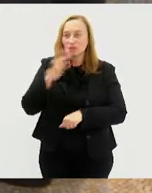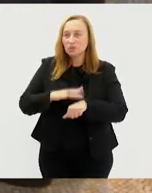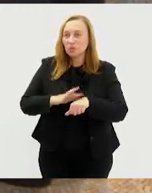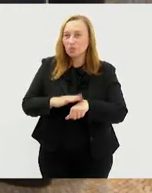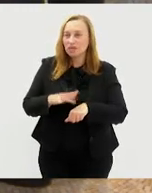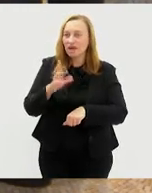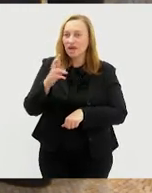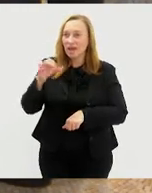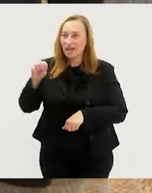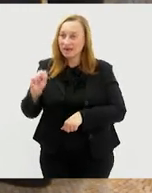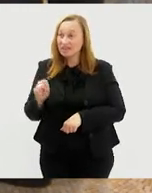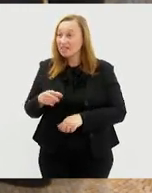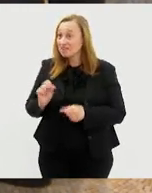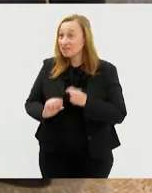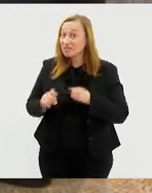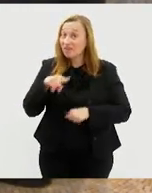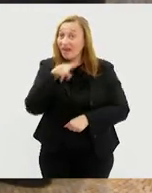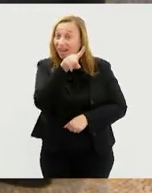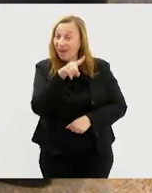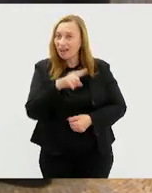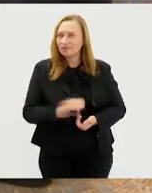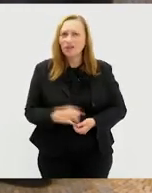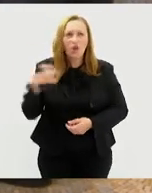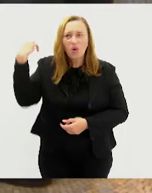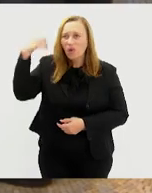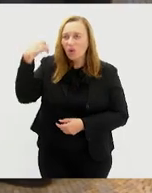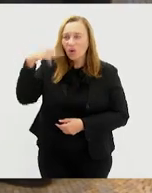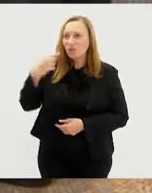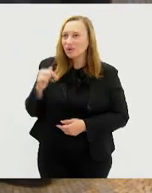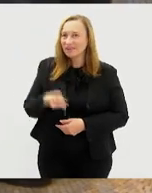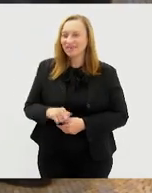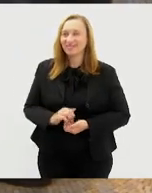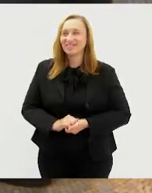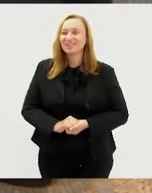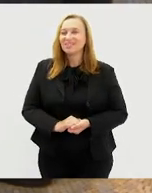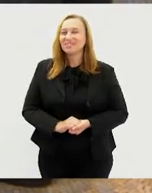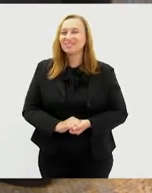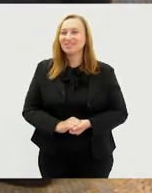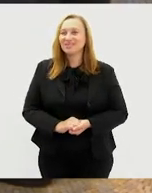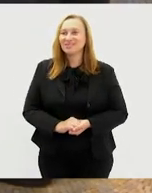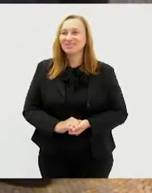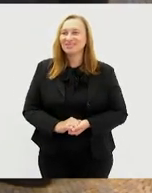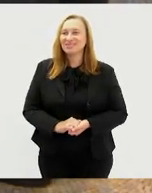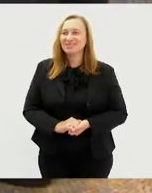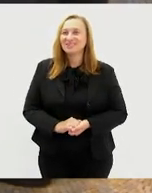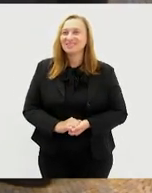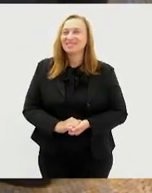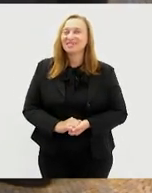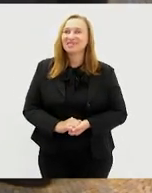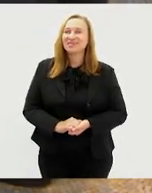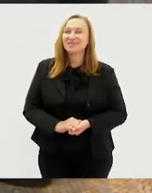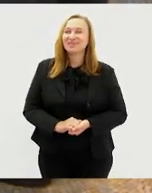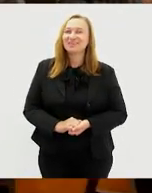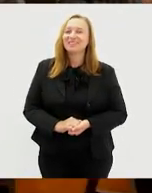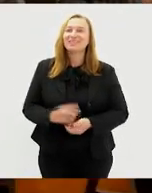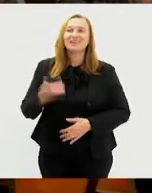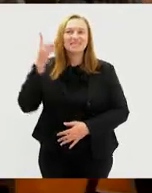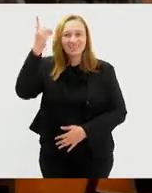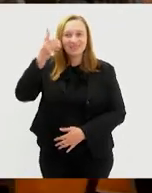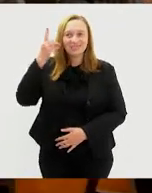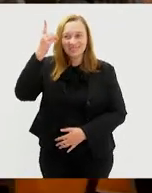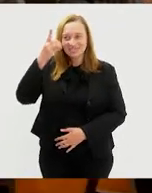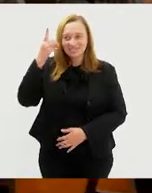Realizado a sessão lá é uma loucura essa logística olha um dos mais saudosos deve ser o Deputado Luiz